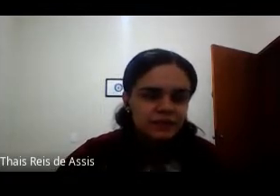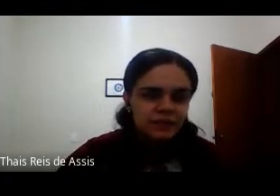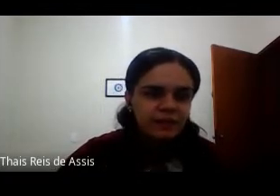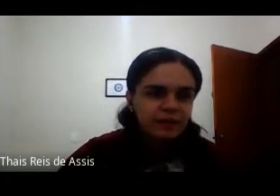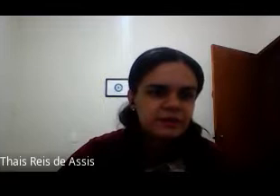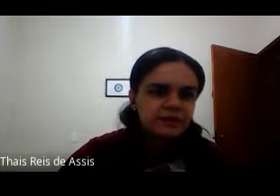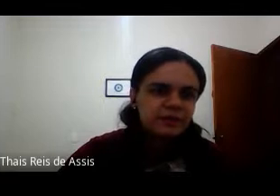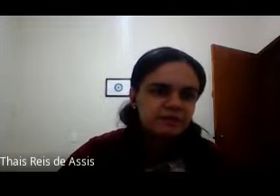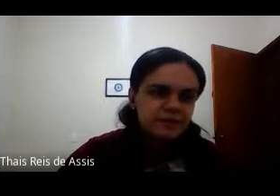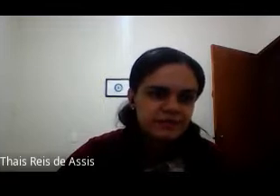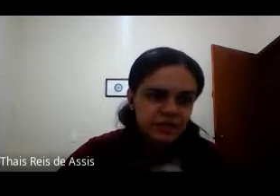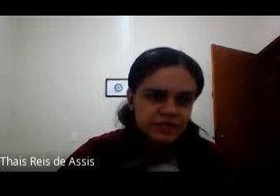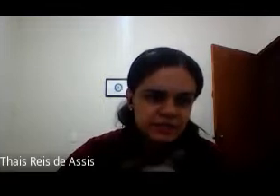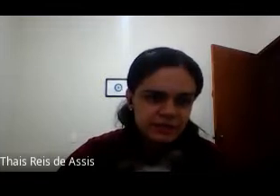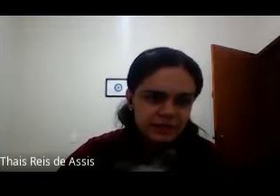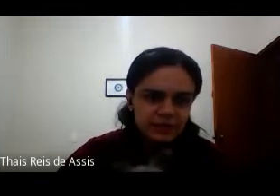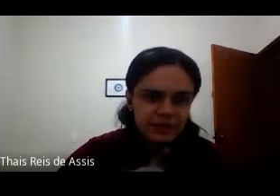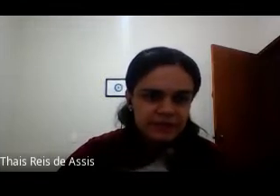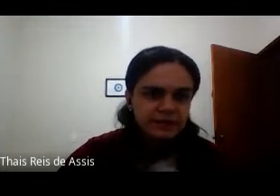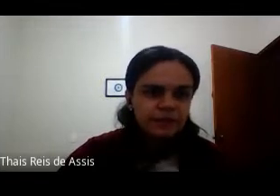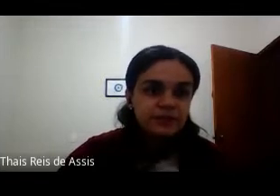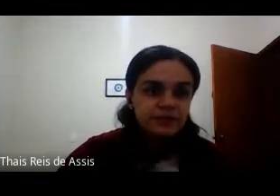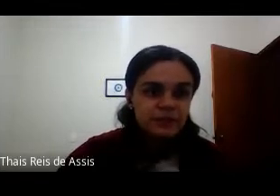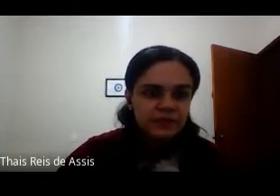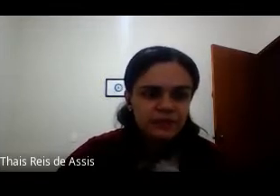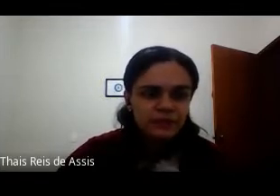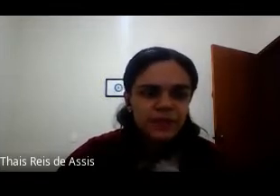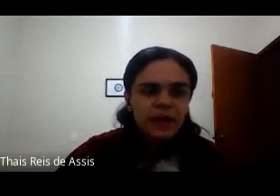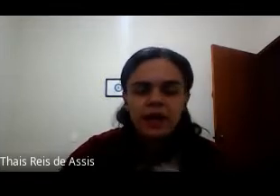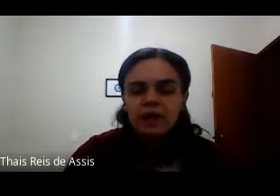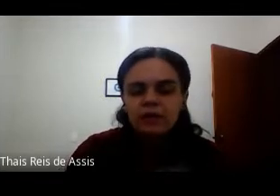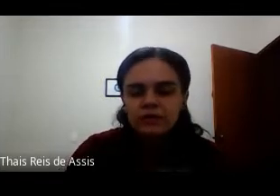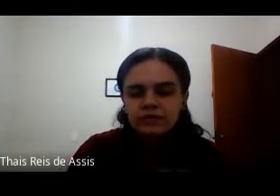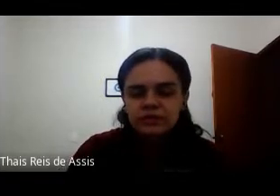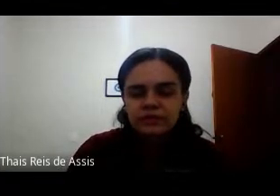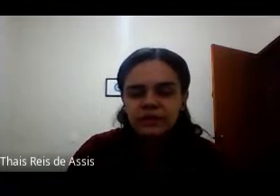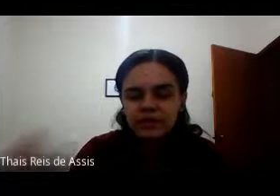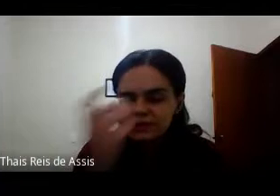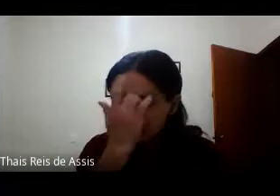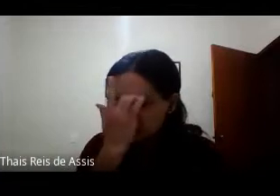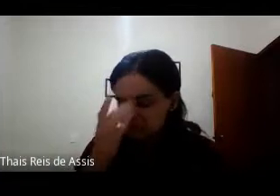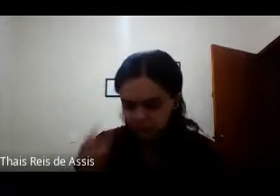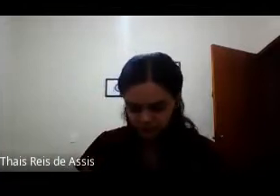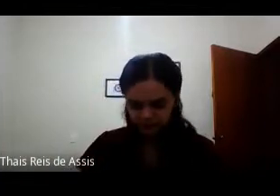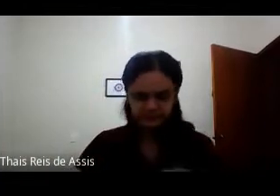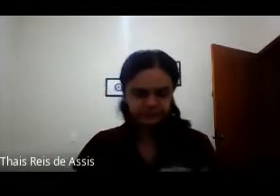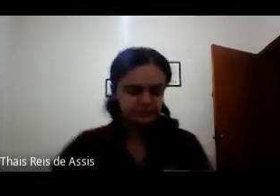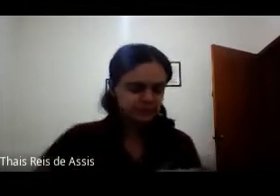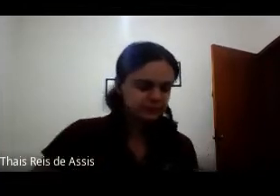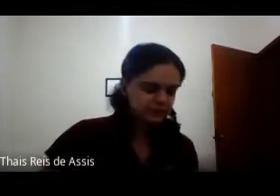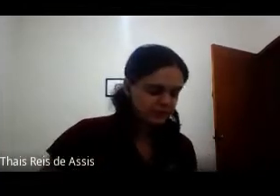esse texto do Líbano são as novas exigências educacionais e a profissão docente. Ao longo de todo o texto,